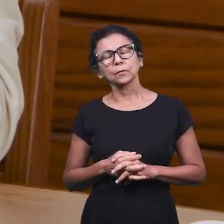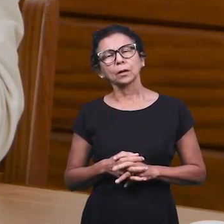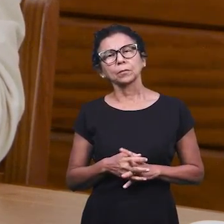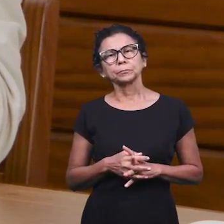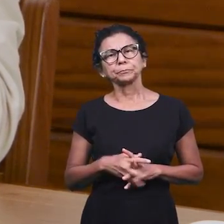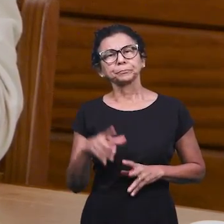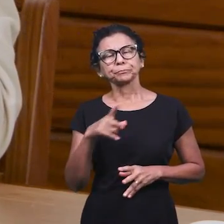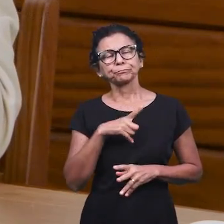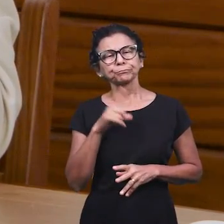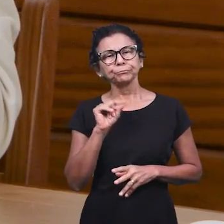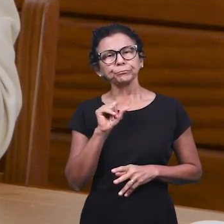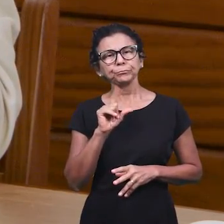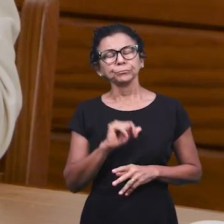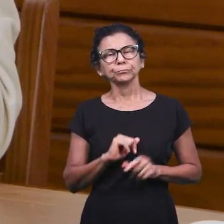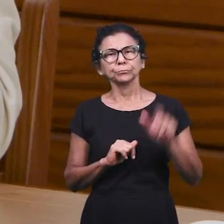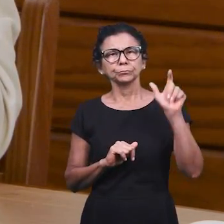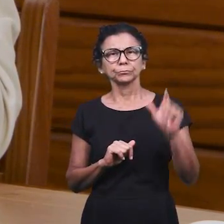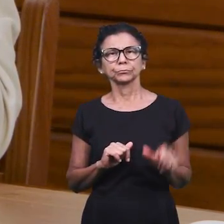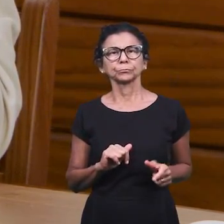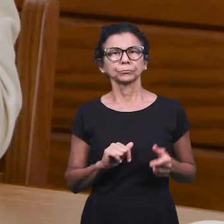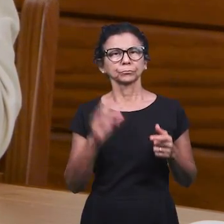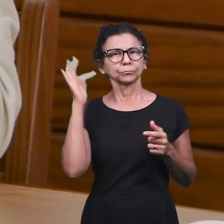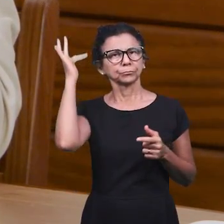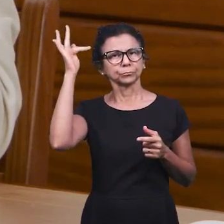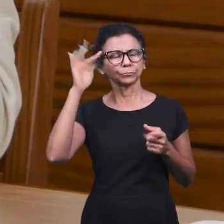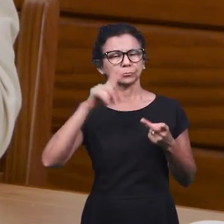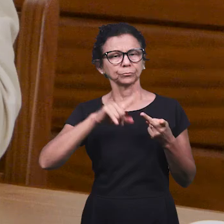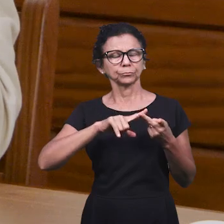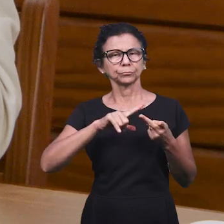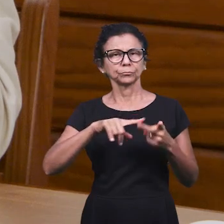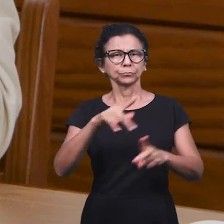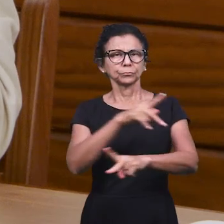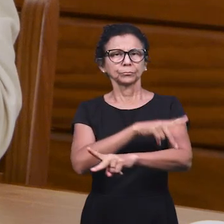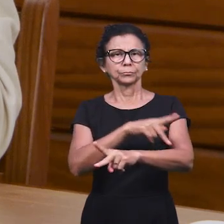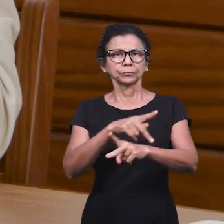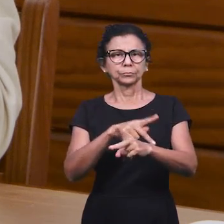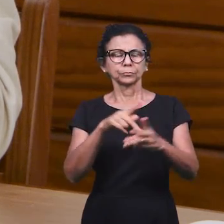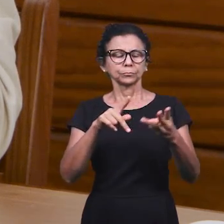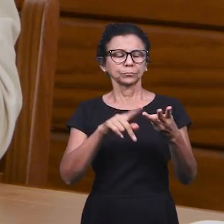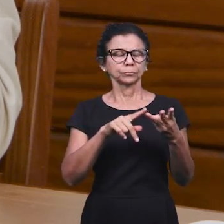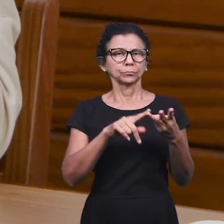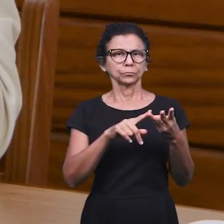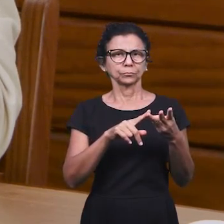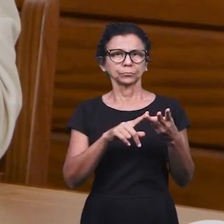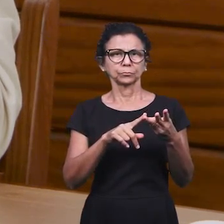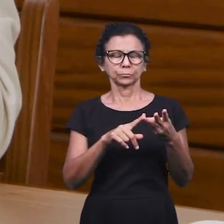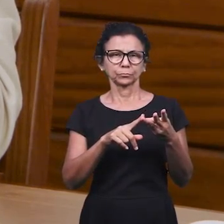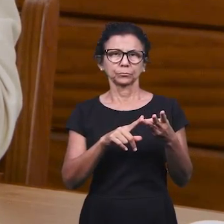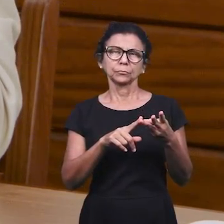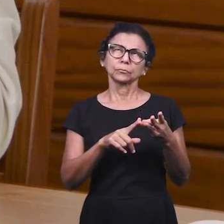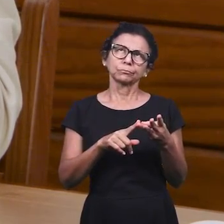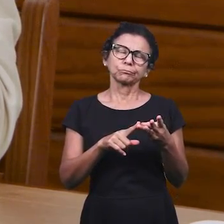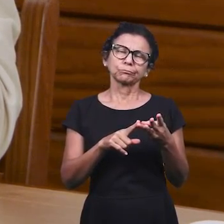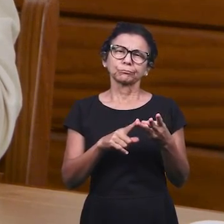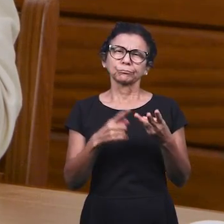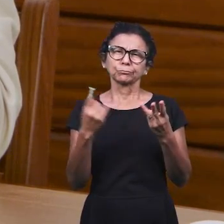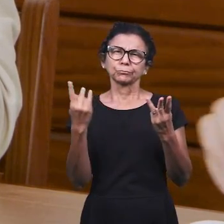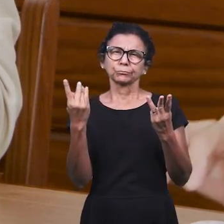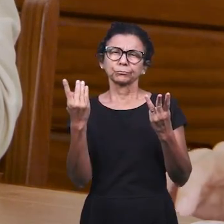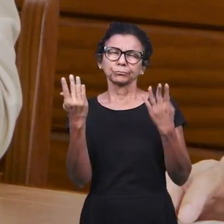tem filósofos, pedagogos, sociólogos, psiquiatras, todos chegaram à conclusão